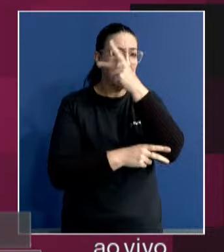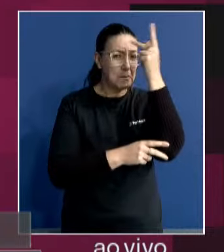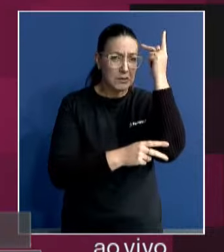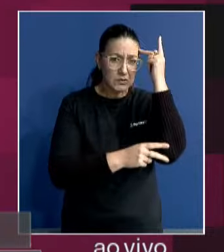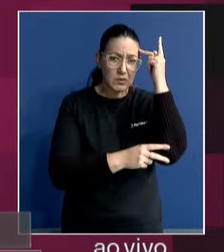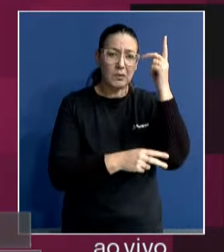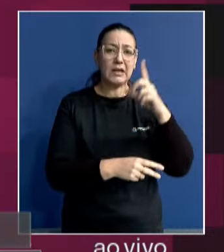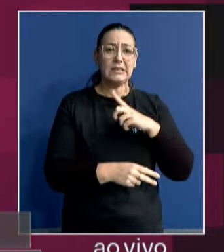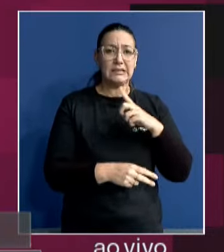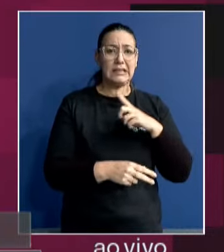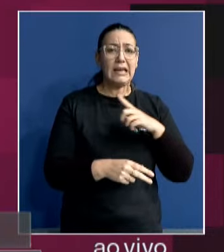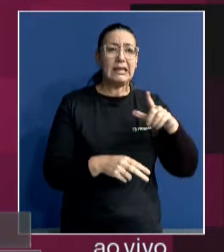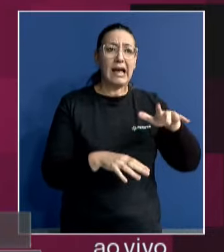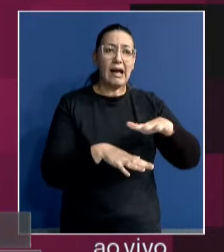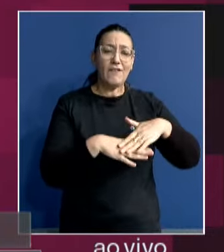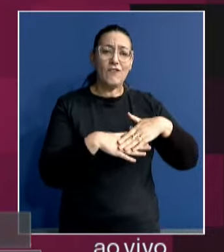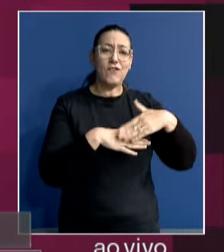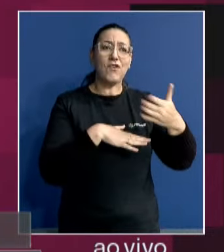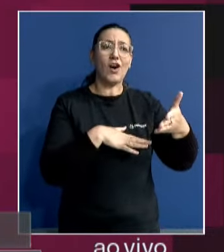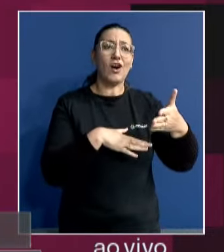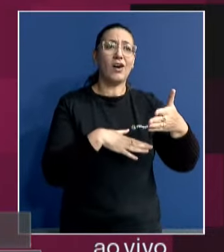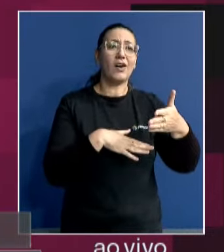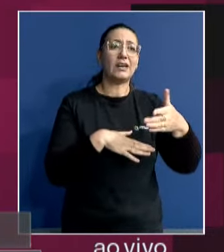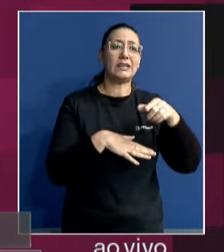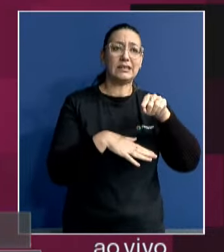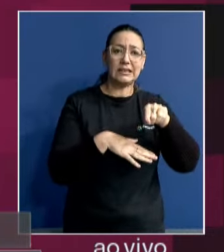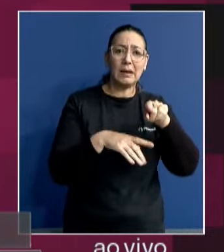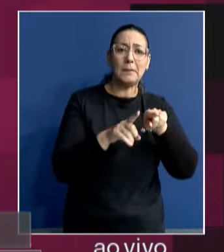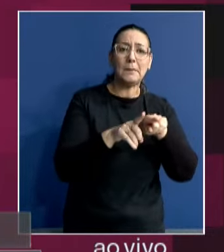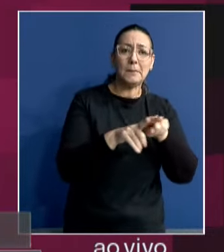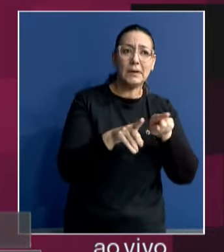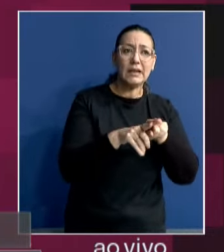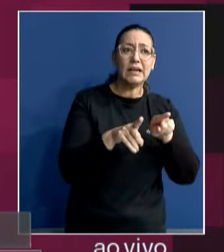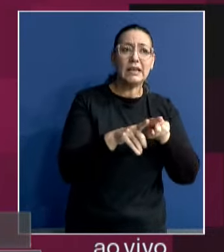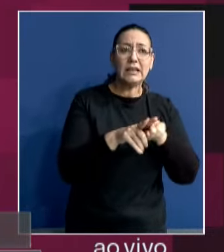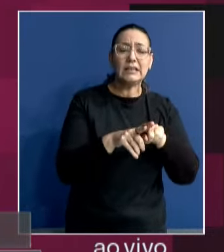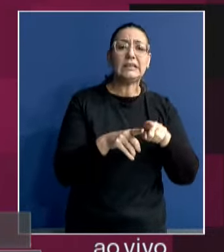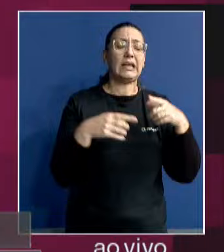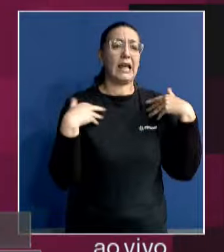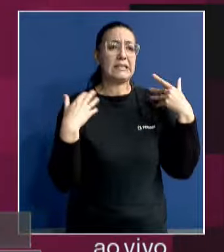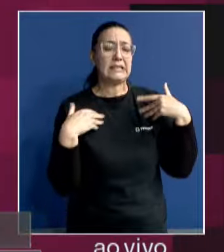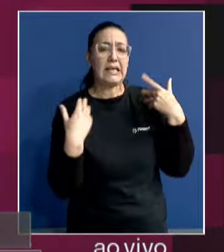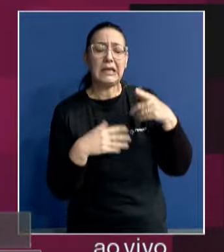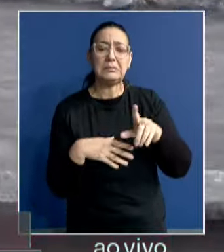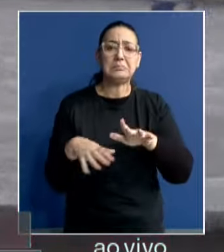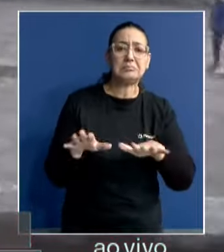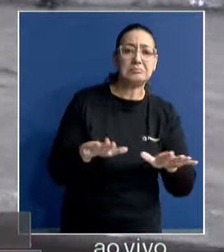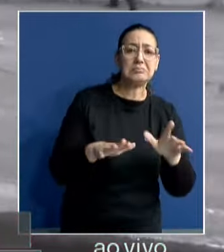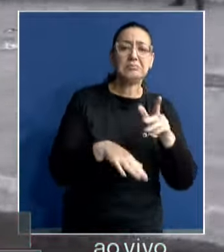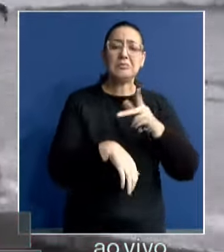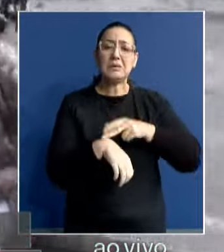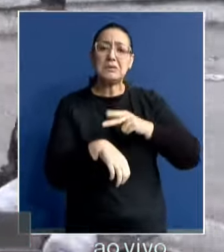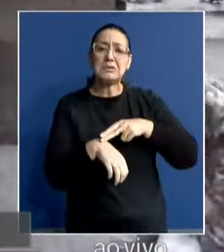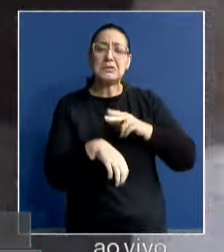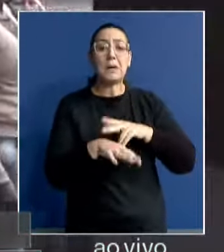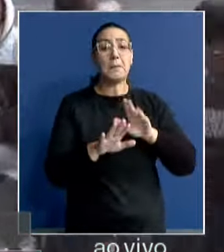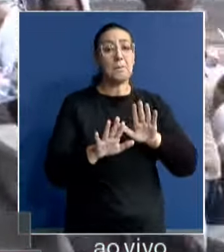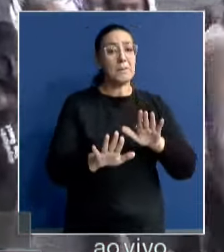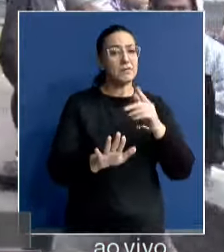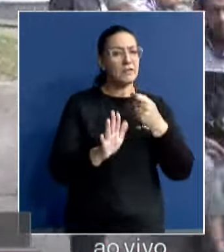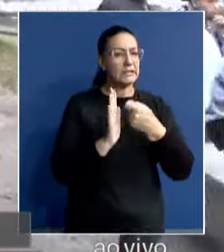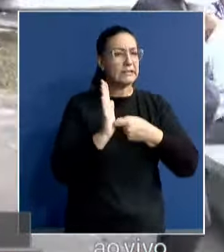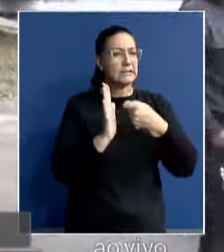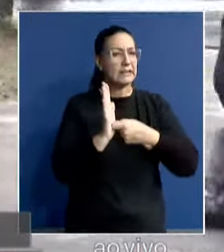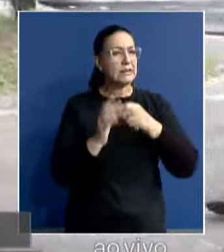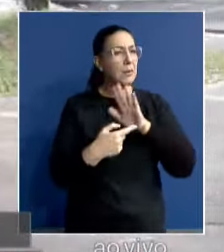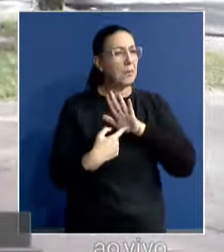numa área de fora, a gente vê as crianças jogando bola, tem também um momento de lazer aqui logo depois do almoço, mas a gente vai tentar mostrar